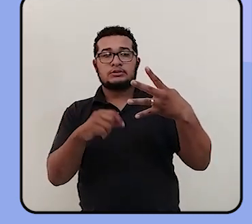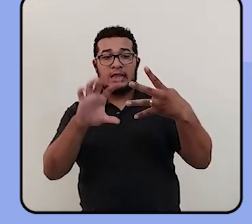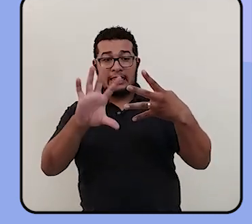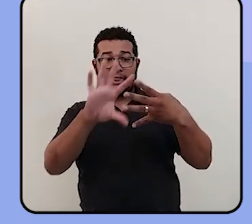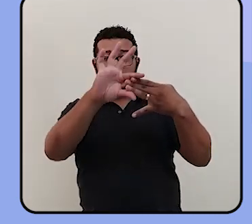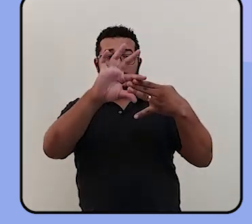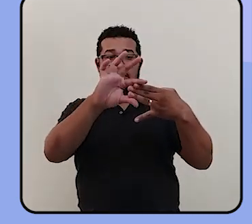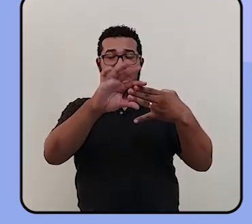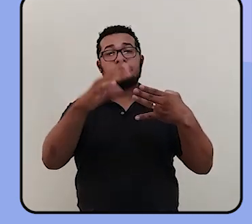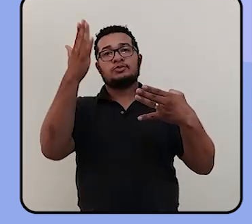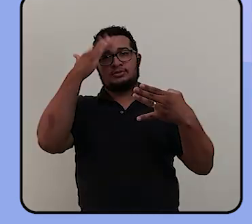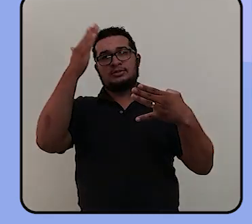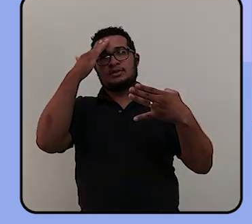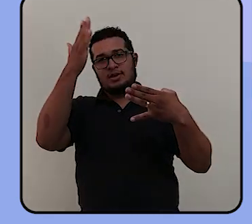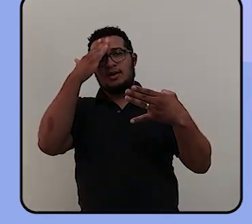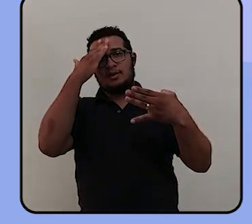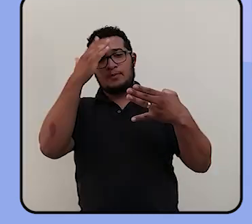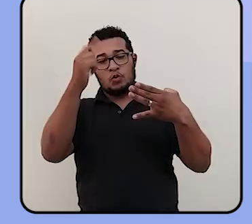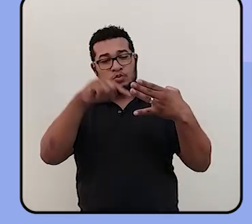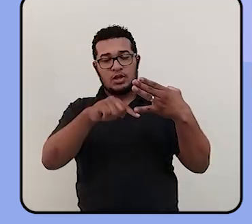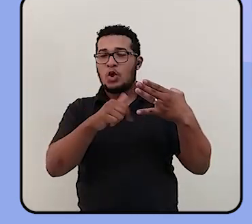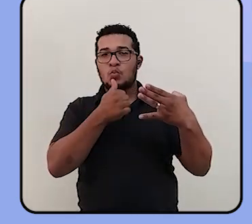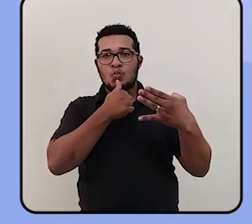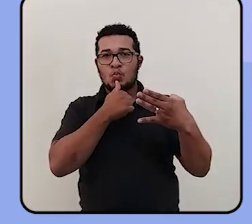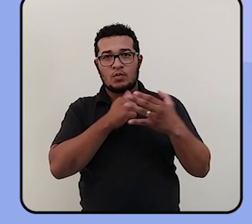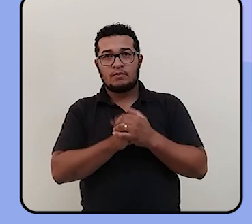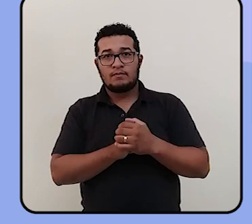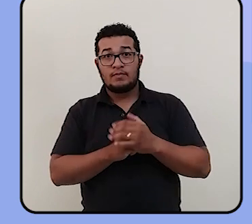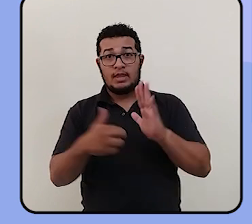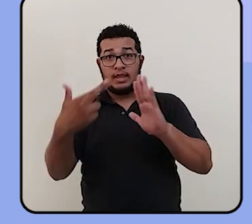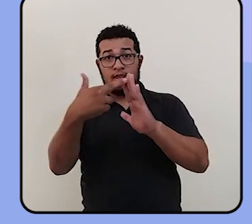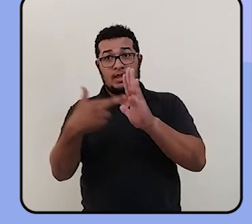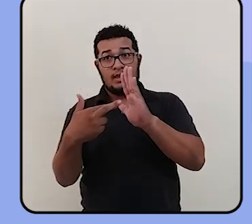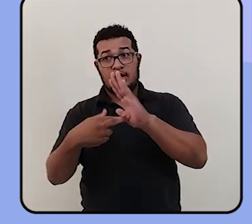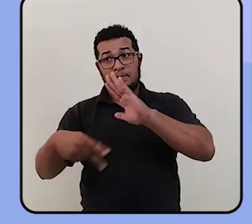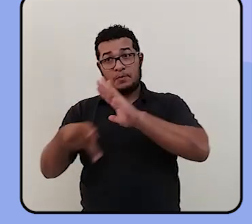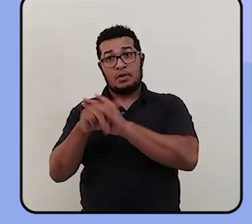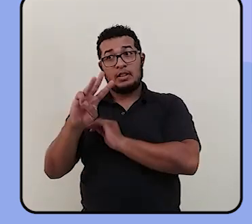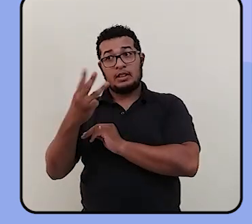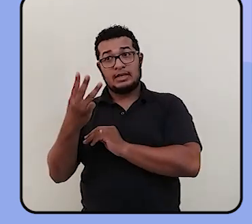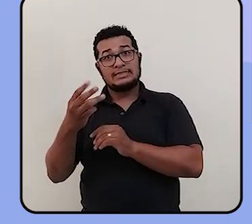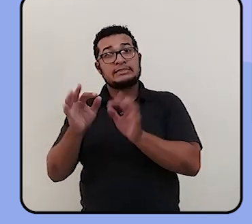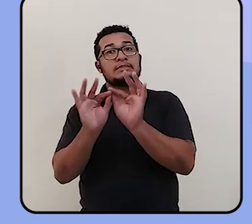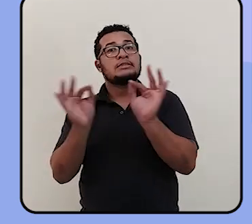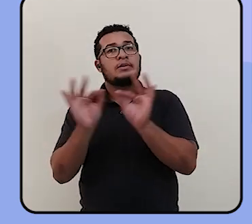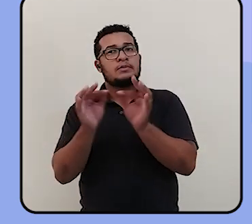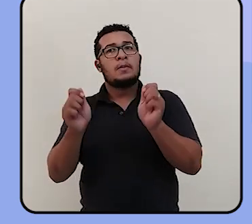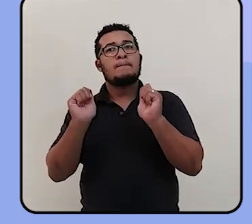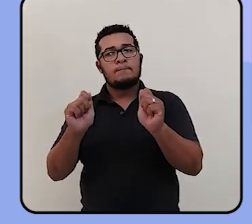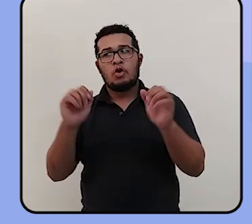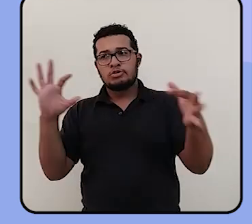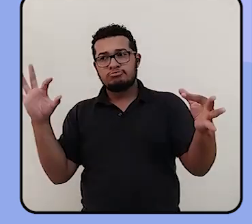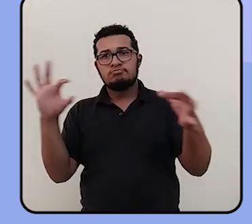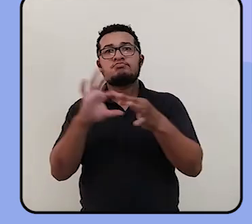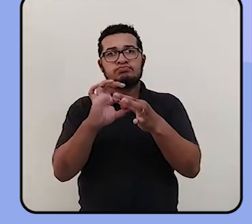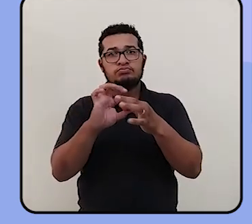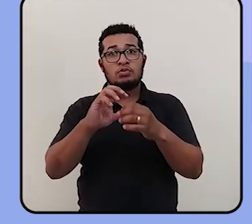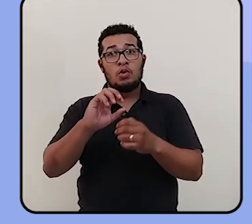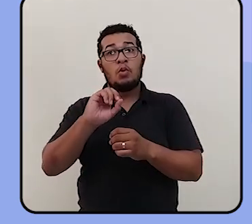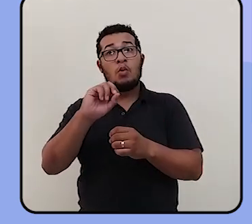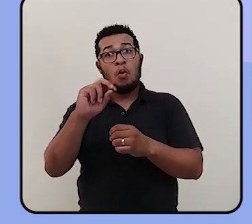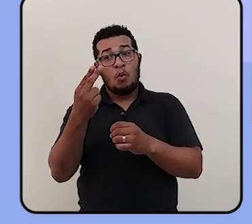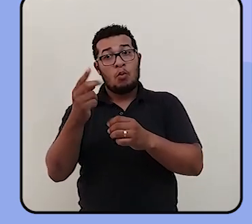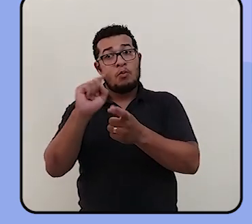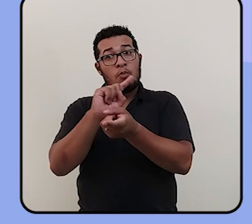quais 3 são conhecidos. Uma regra de 3 simples pode ser diretamente